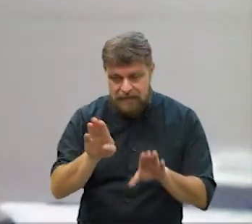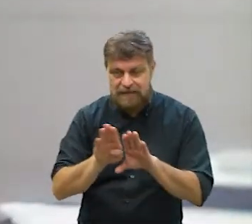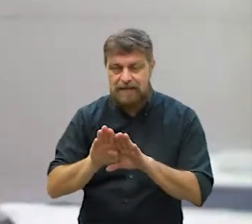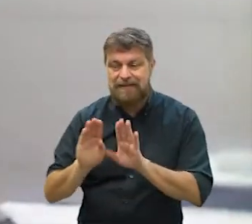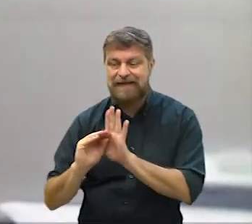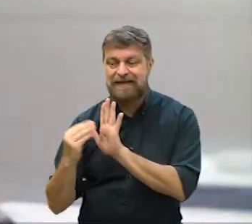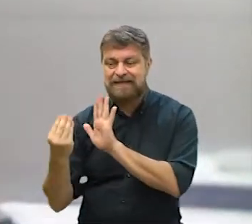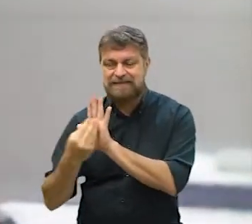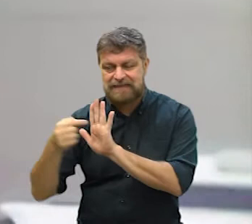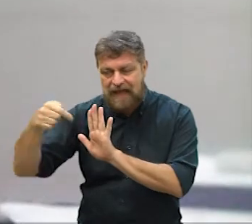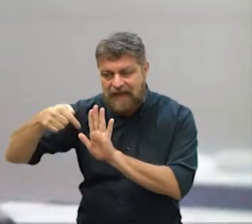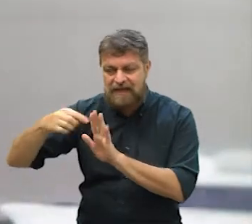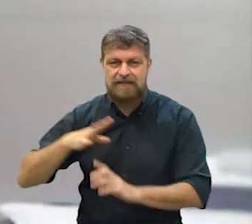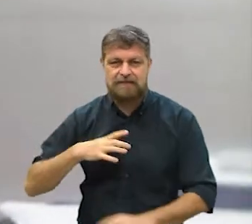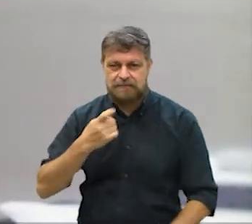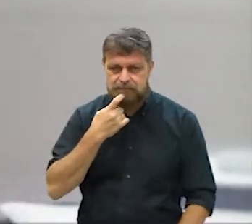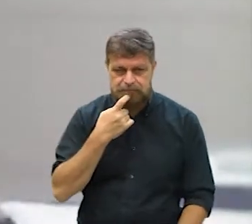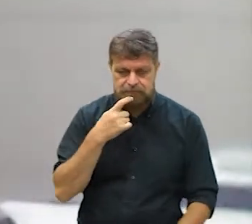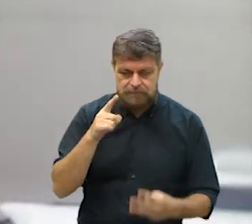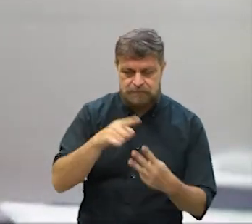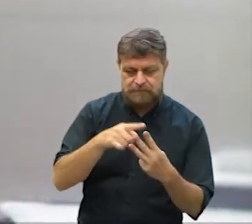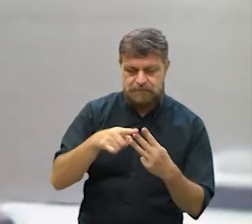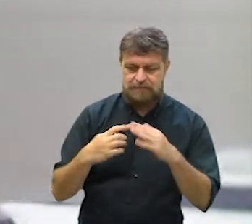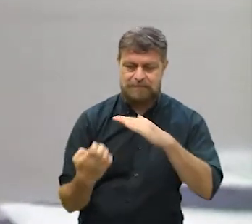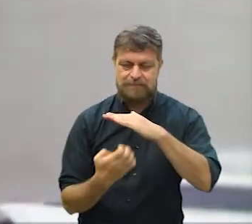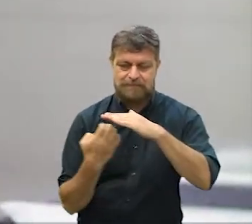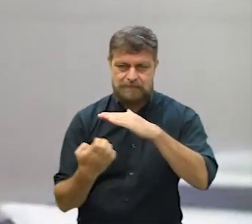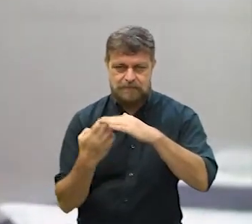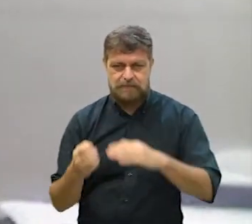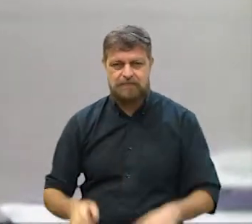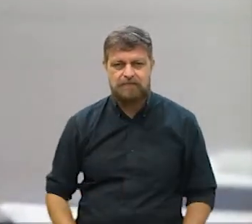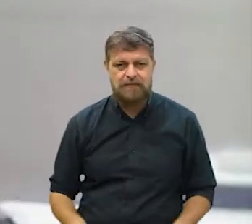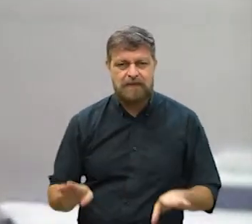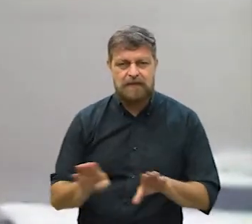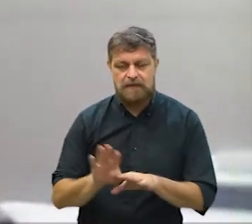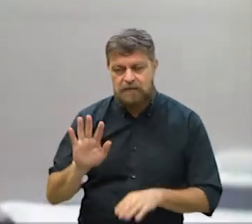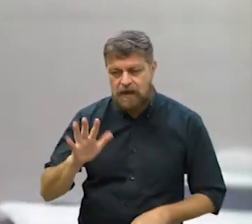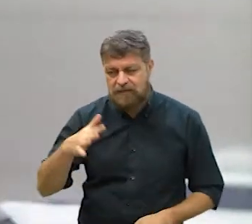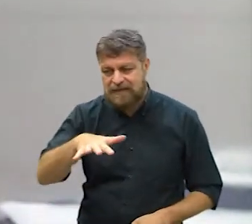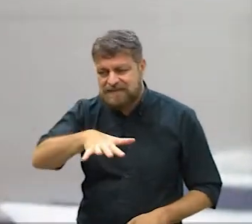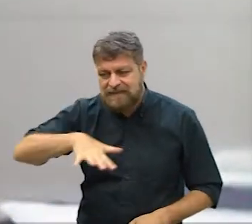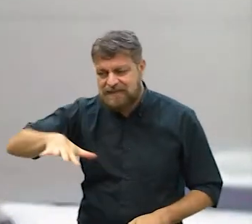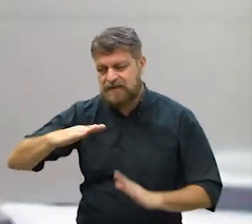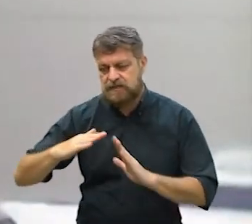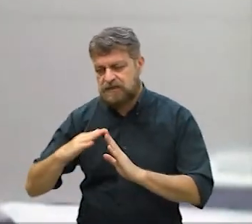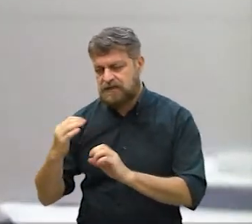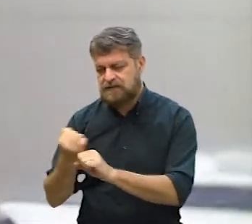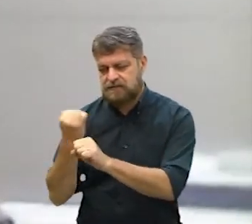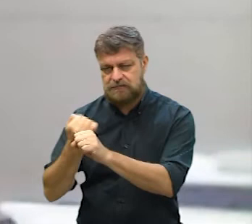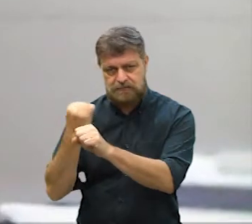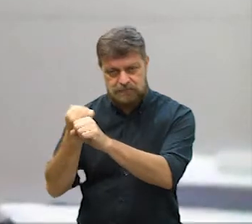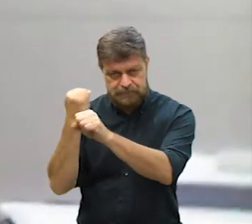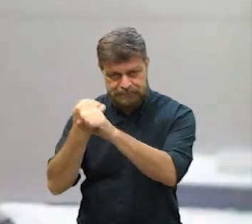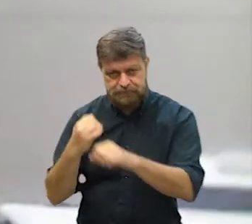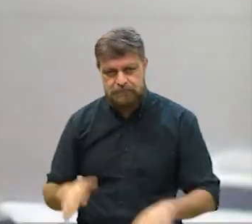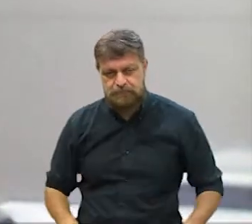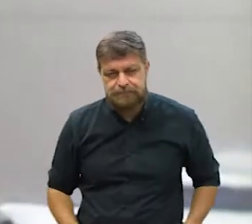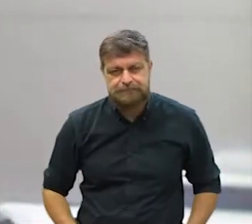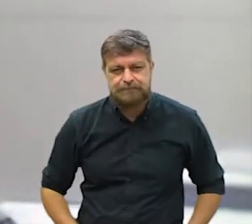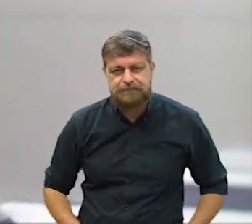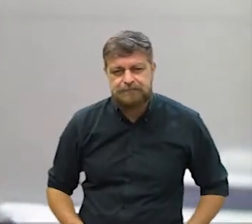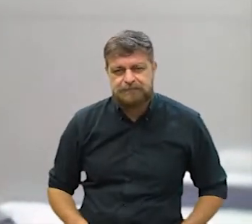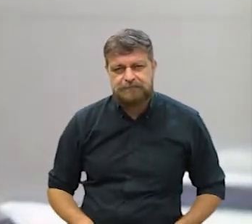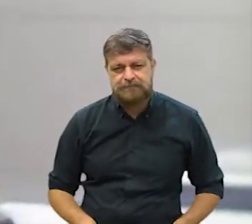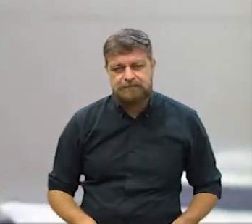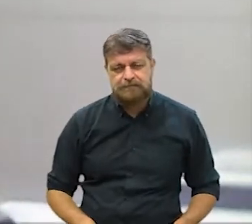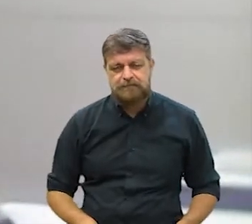Campinas. Tá? E isso acontece também na habitação. Então,